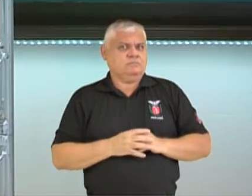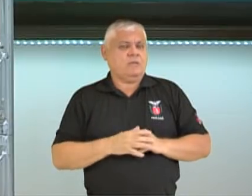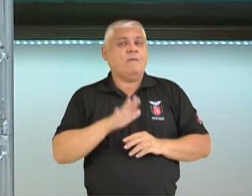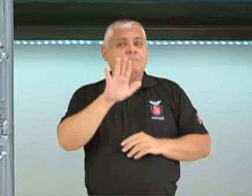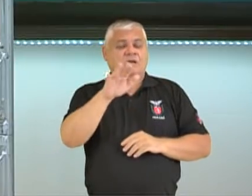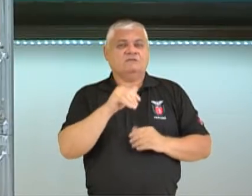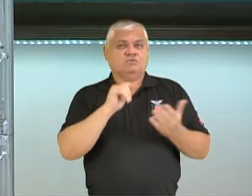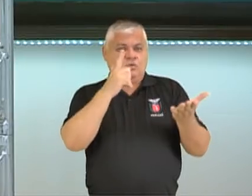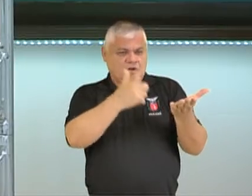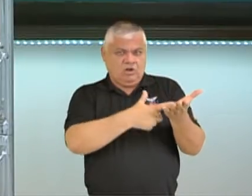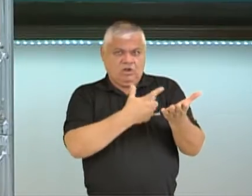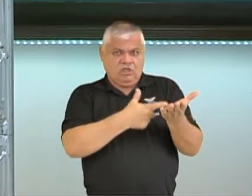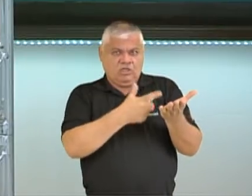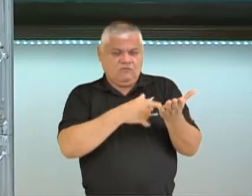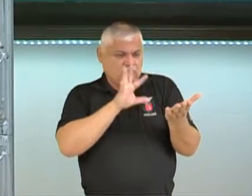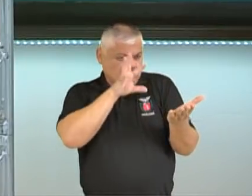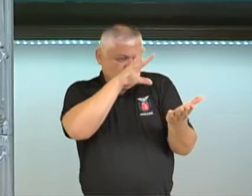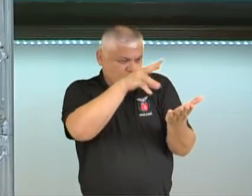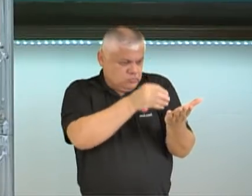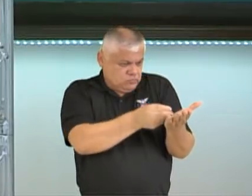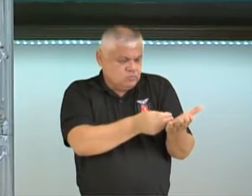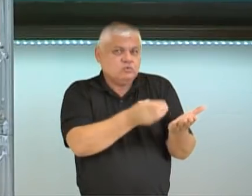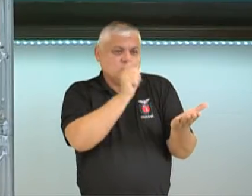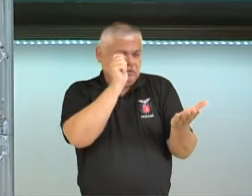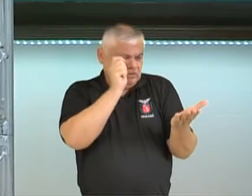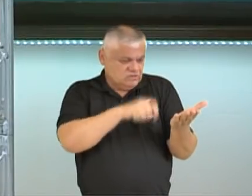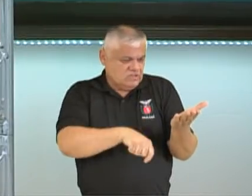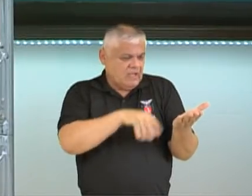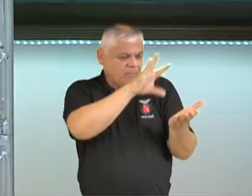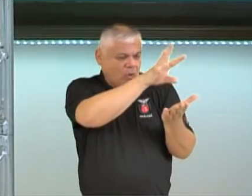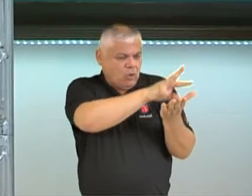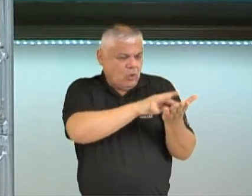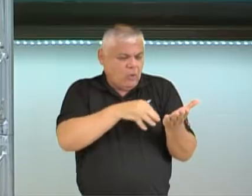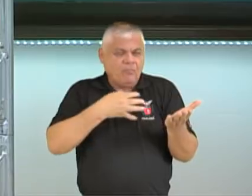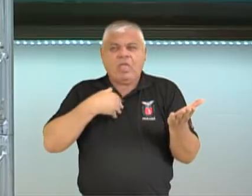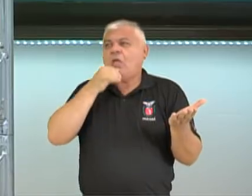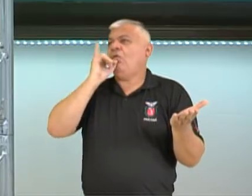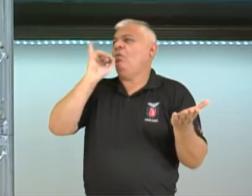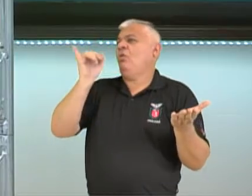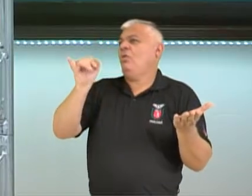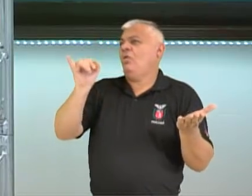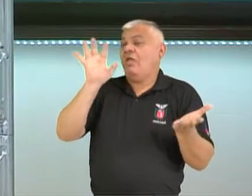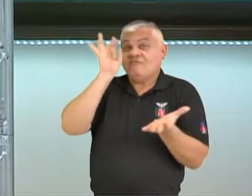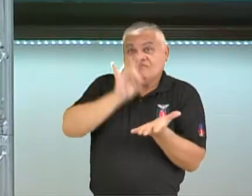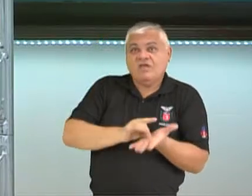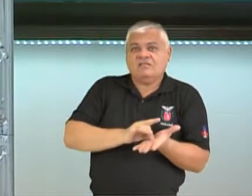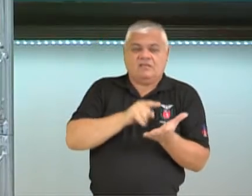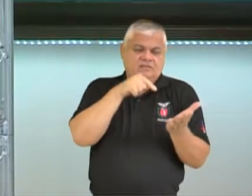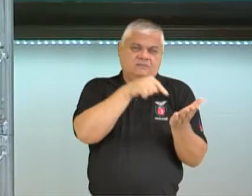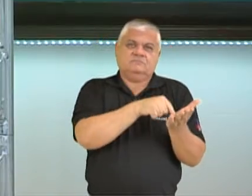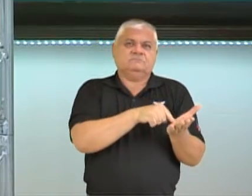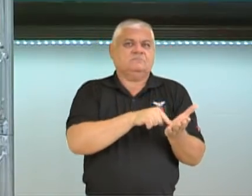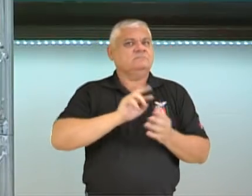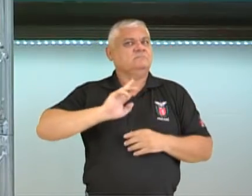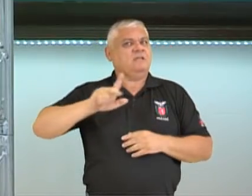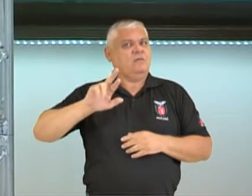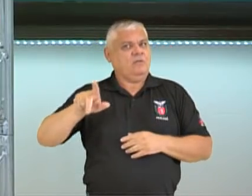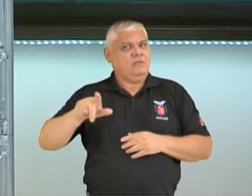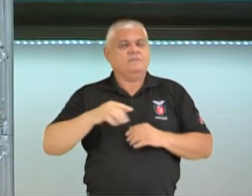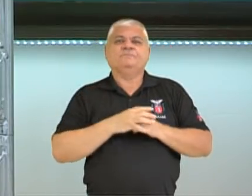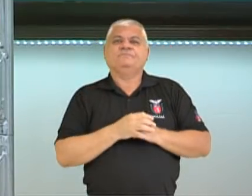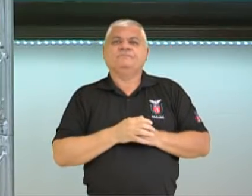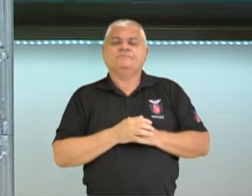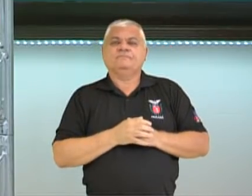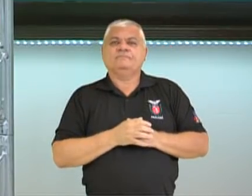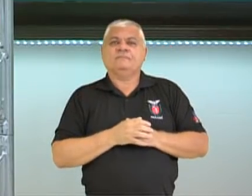nos livros, nós podemos sair repetindo como verdades absolutas por aí. A Tatiana Belink